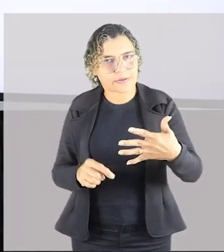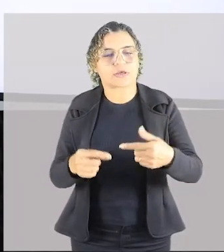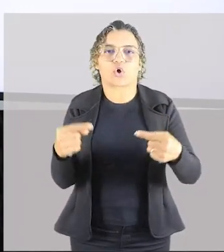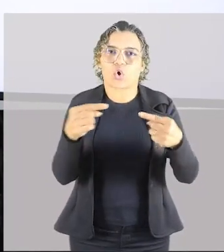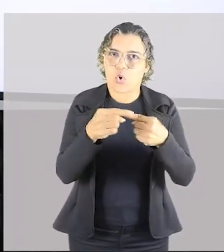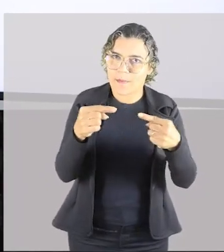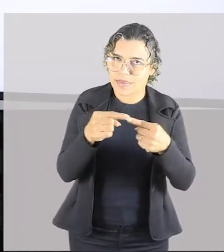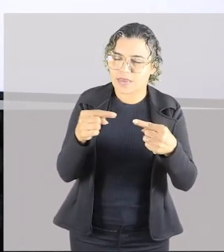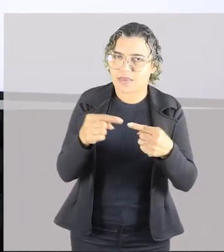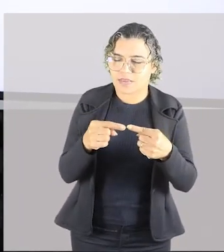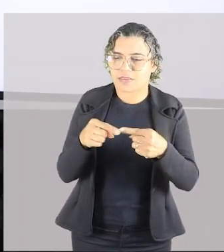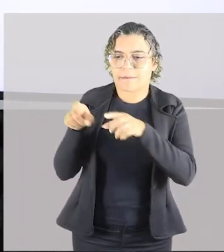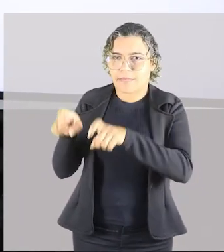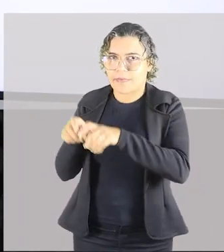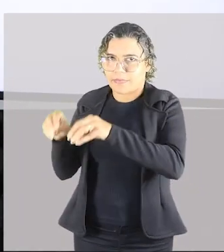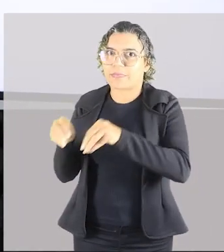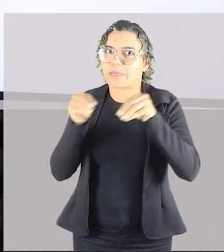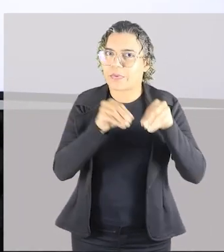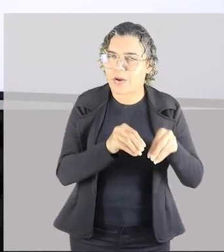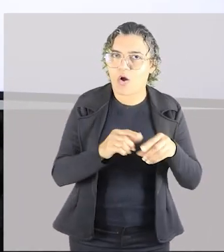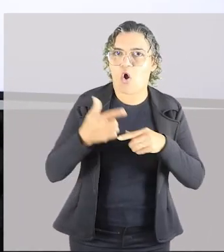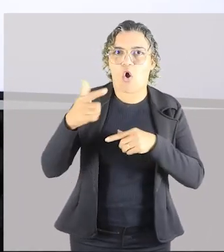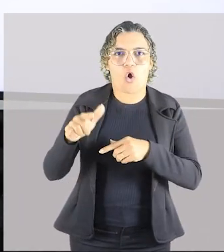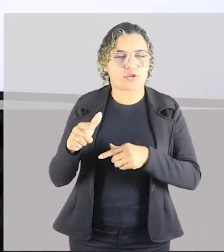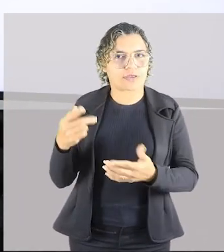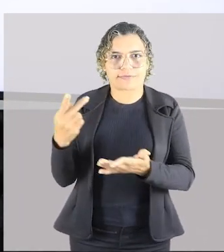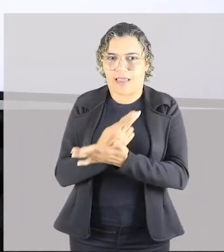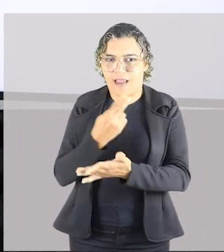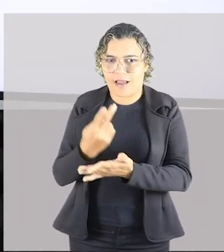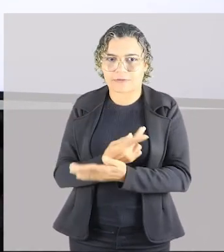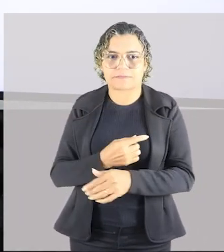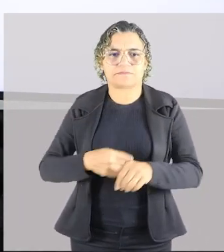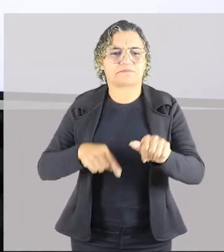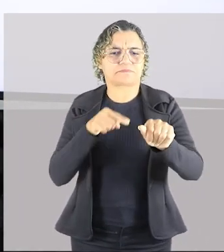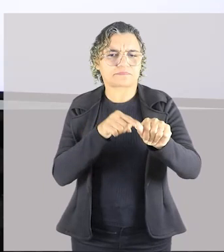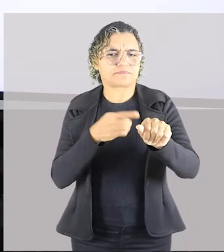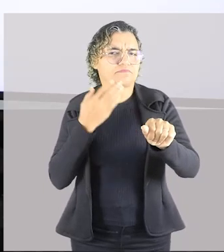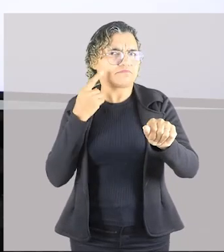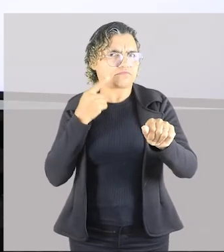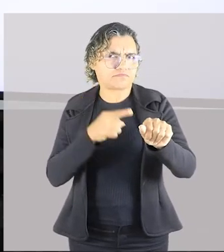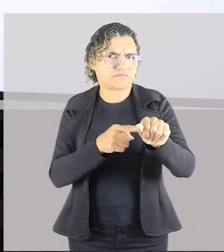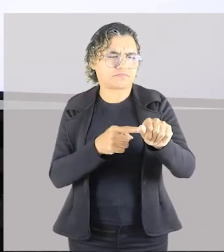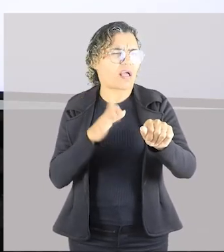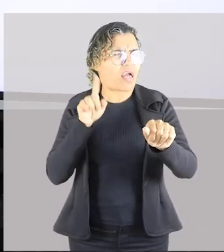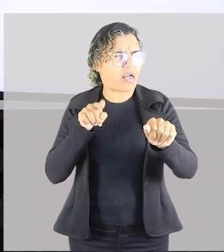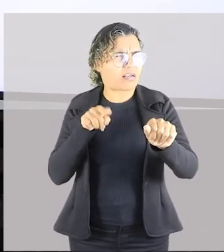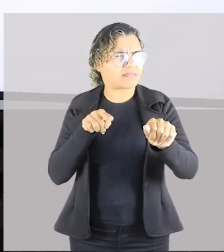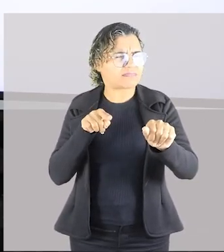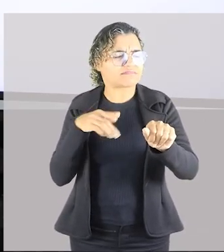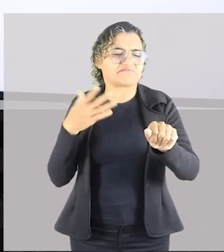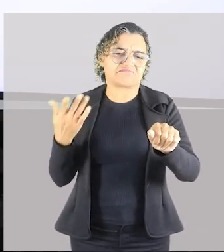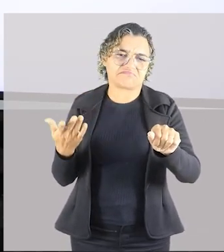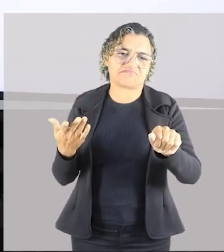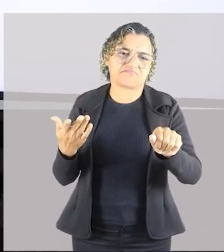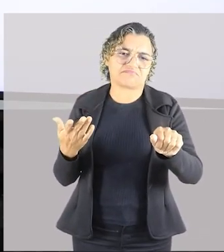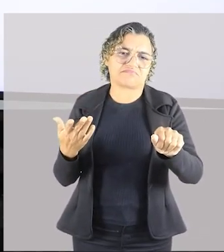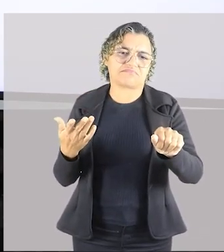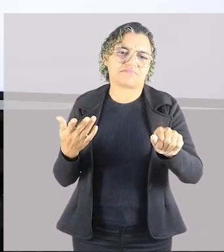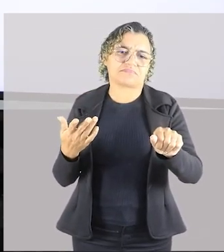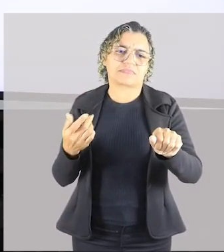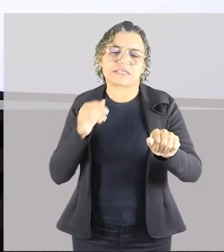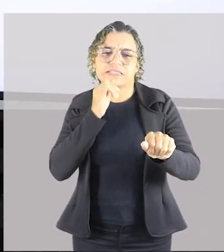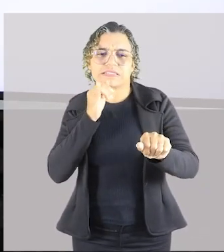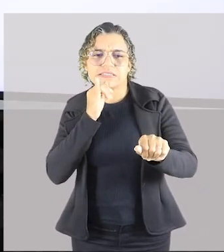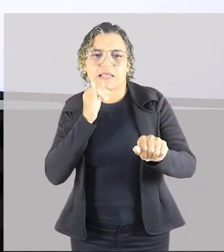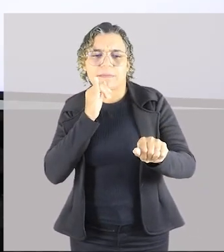causas e uma delas não é, que é o meu gabarito. É uma causa do êxodo rural a modernização do campo, a mecanização? É. Quando eu tenho a mecanização do